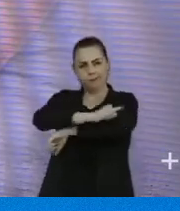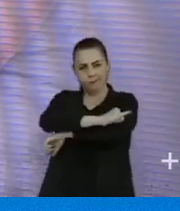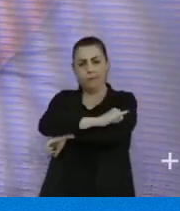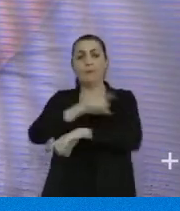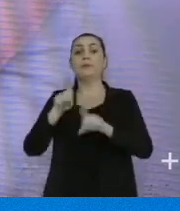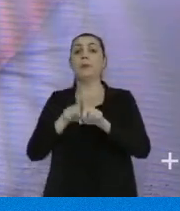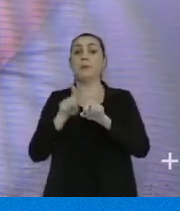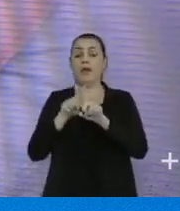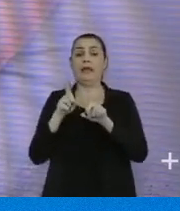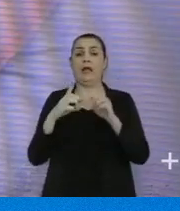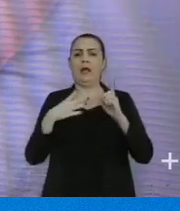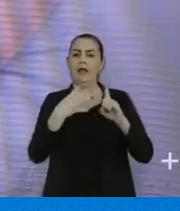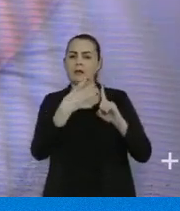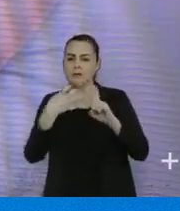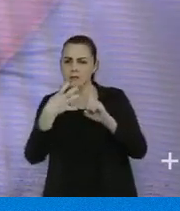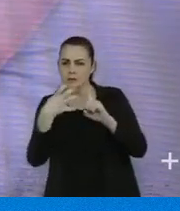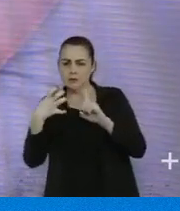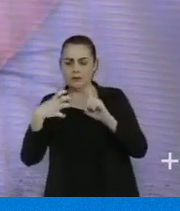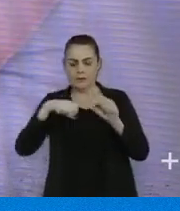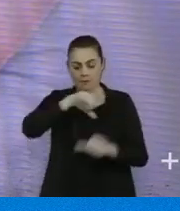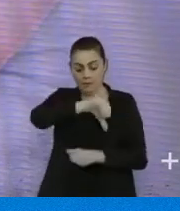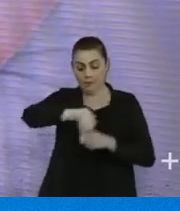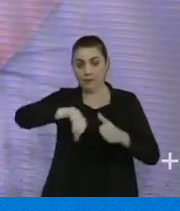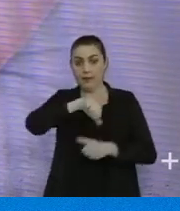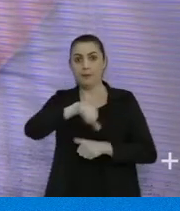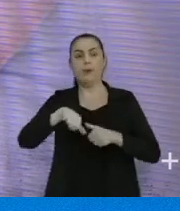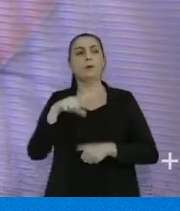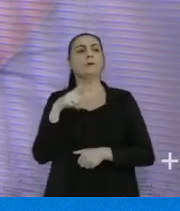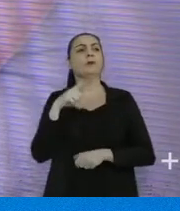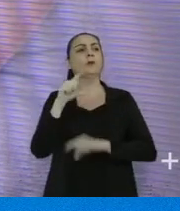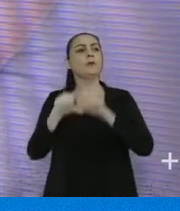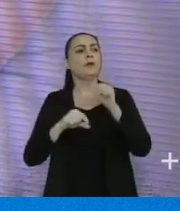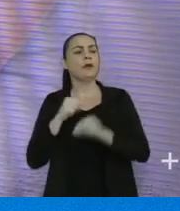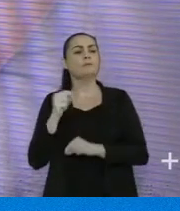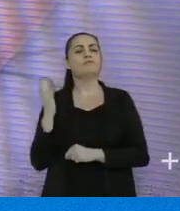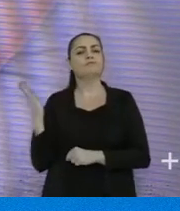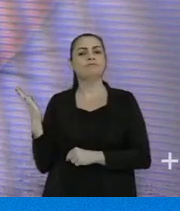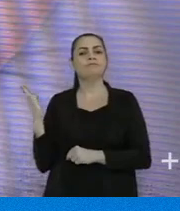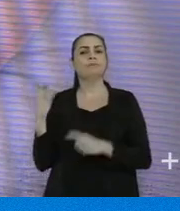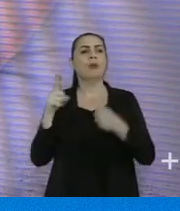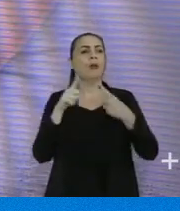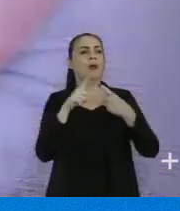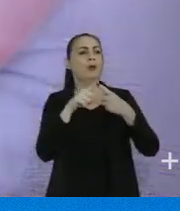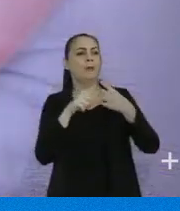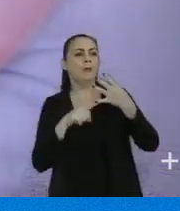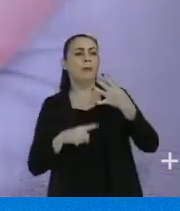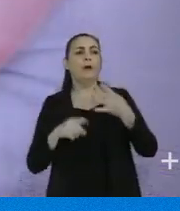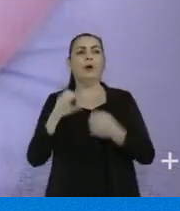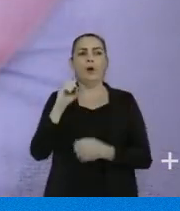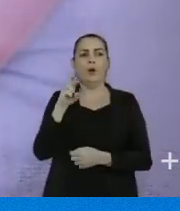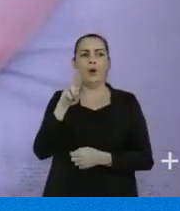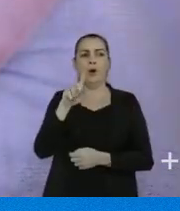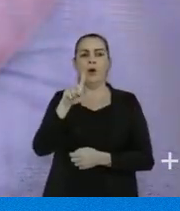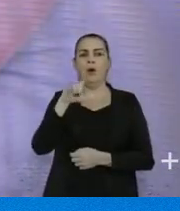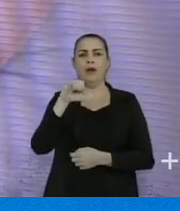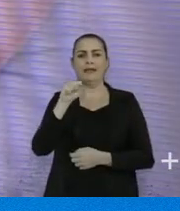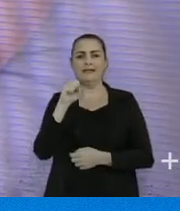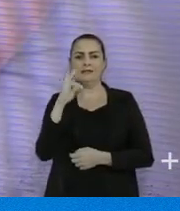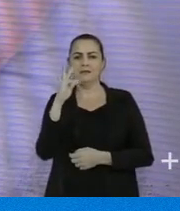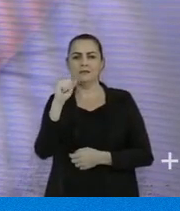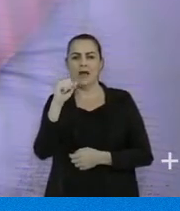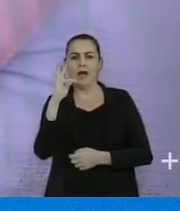metabólica. Entre eles tem o Orlistat, que é uma substância que usa, inclusive, na infância e